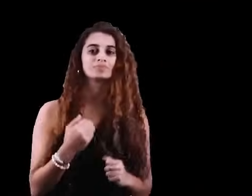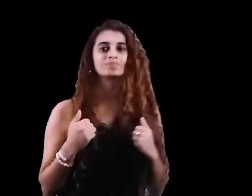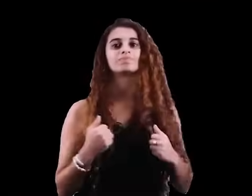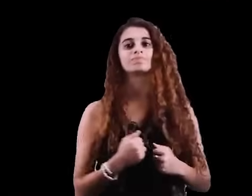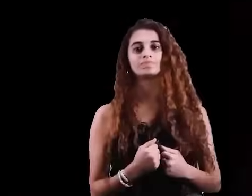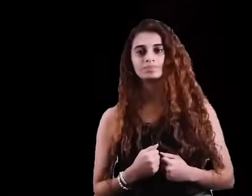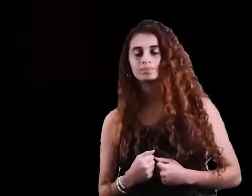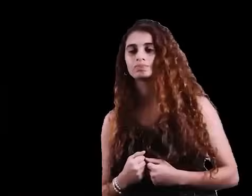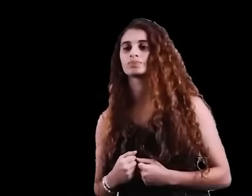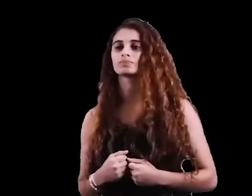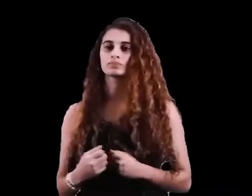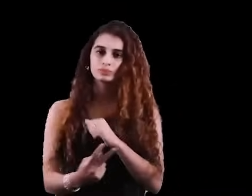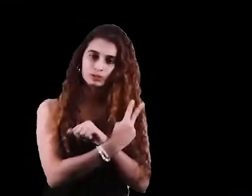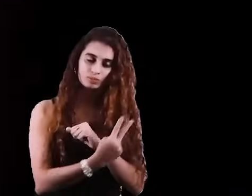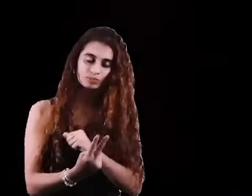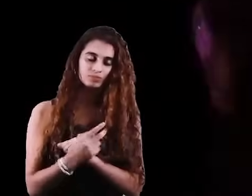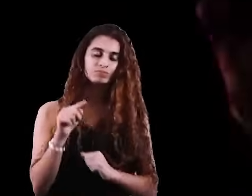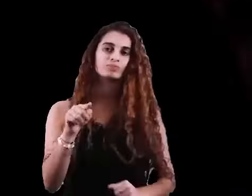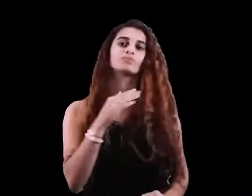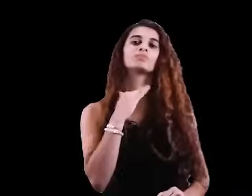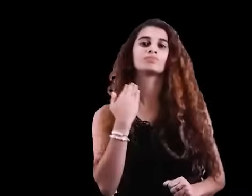Eu livro você da morte.